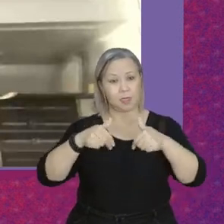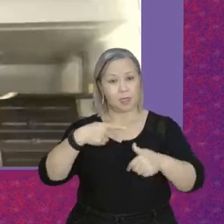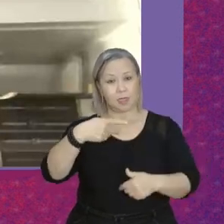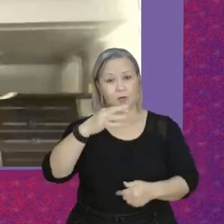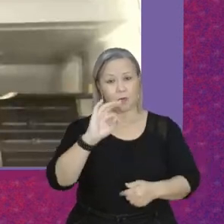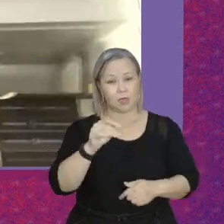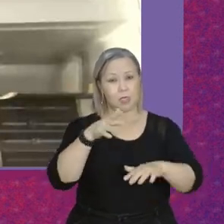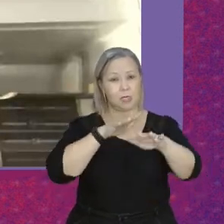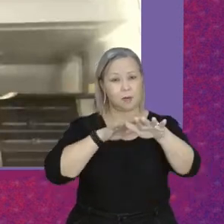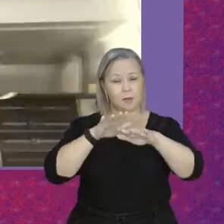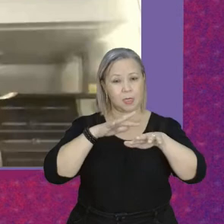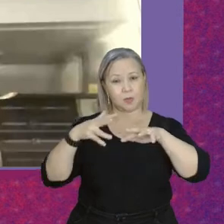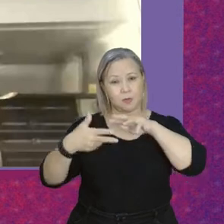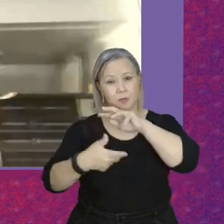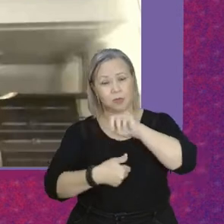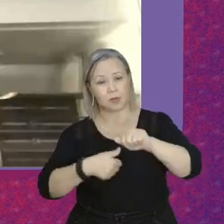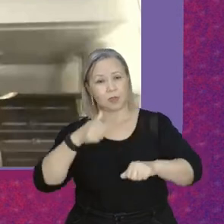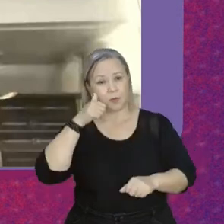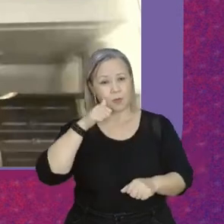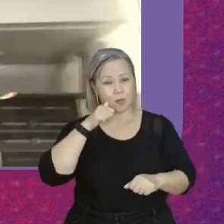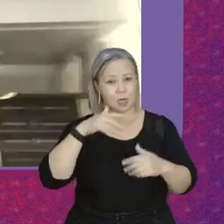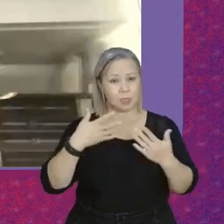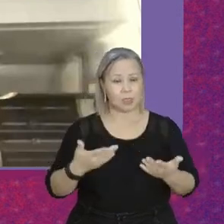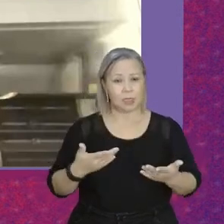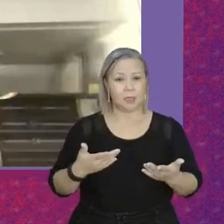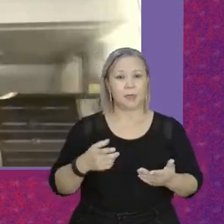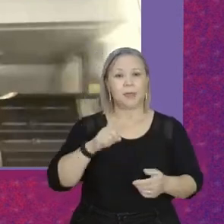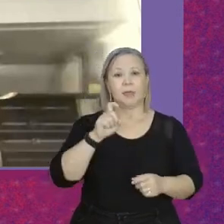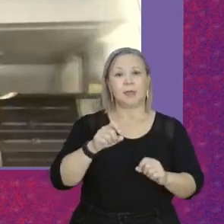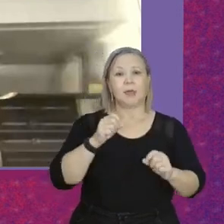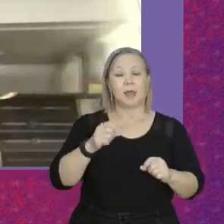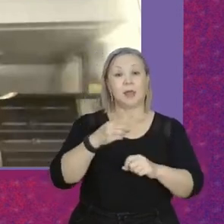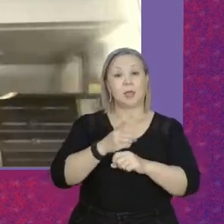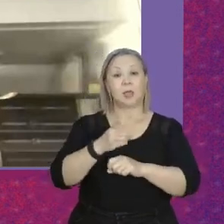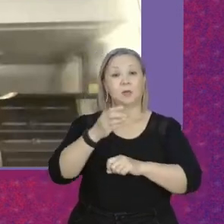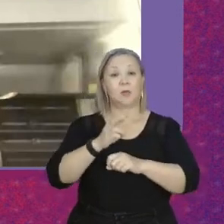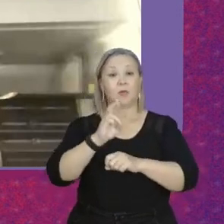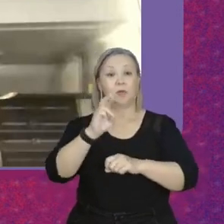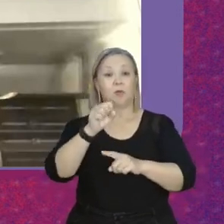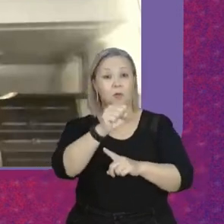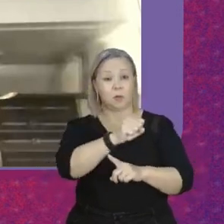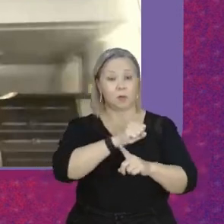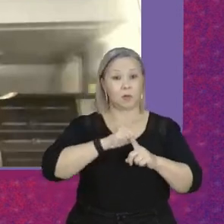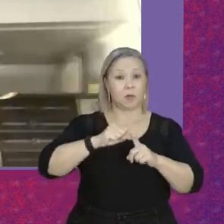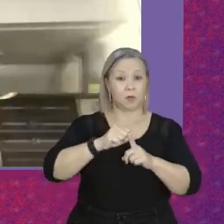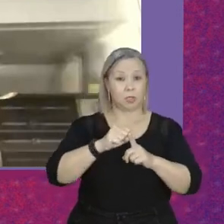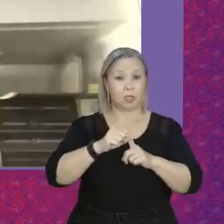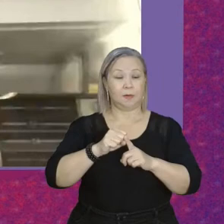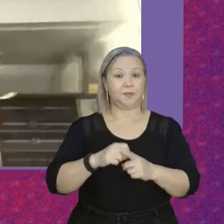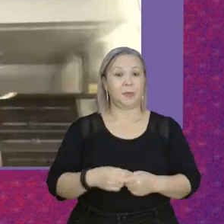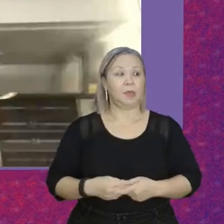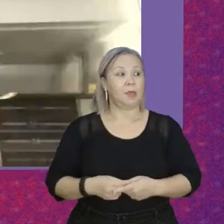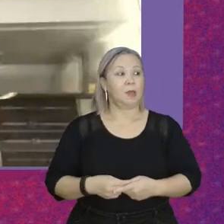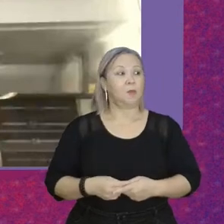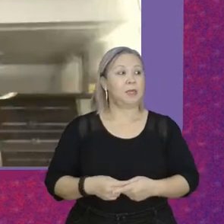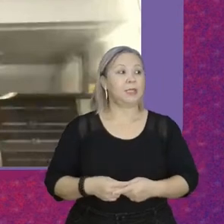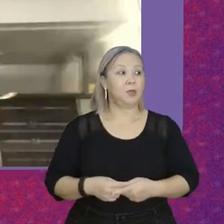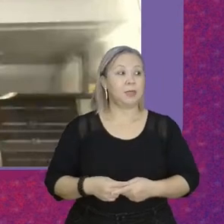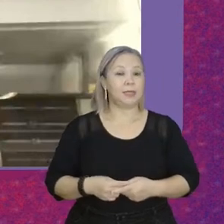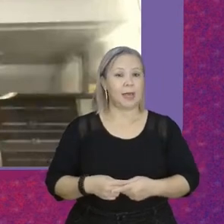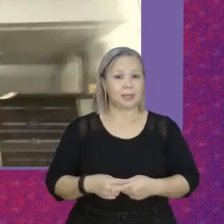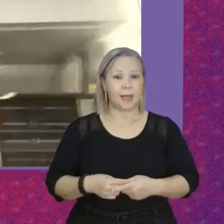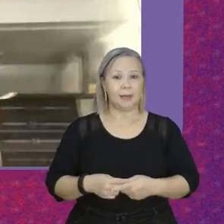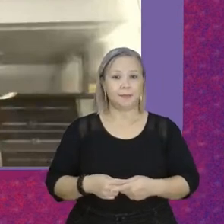da Marcha Mundial das Mulheres, é doutora em Sociologia e foi coordenadora de